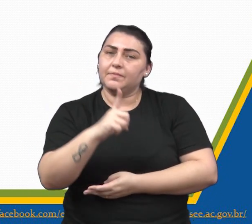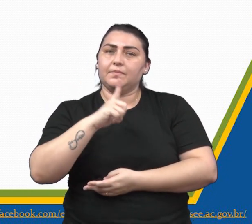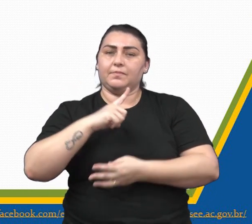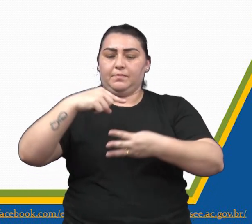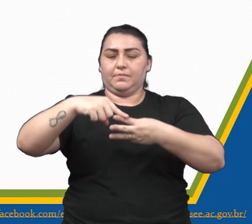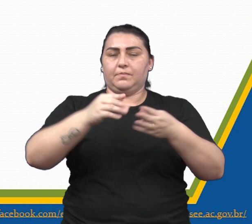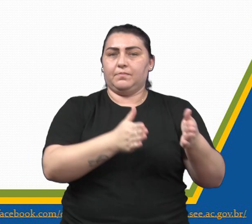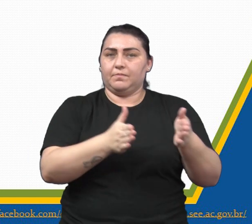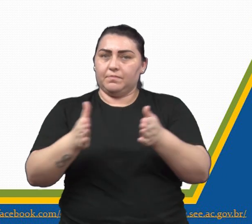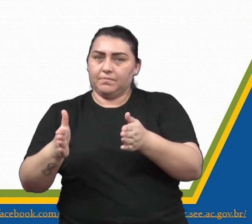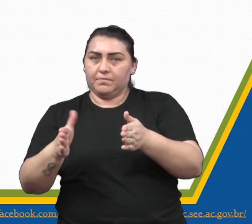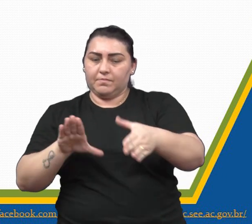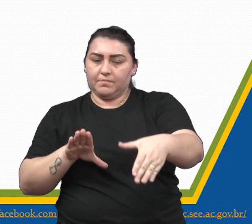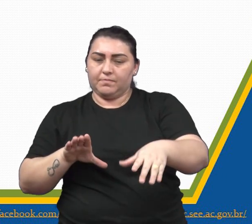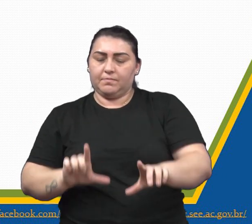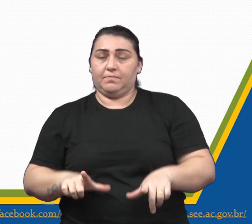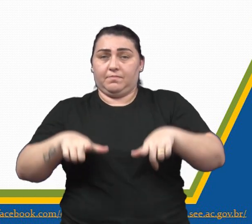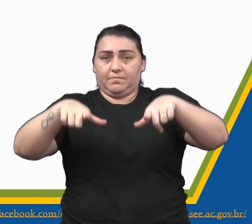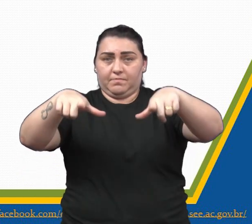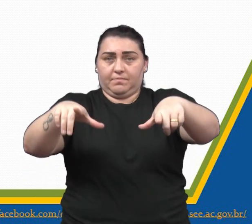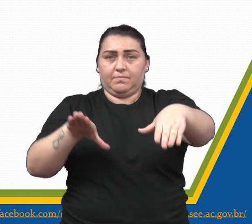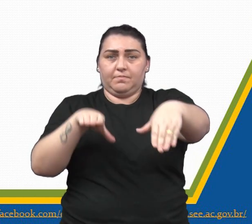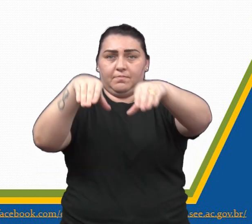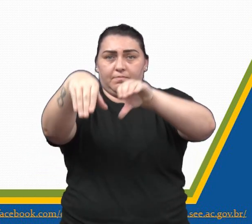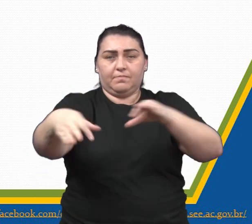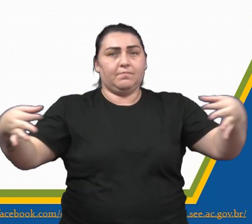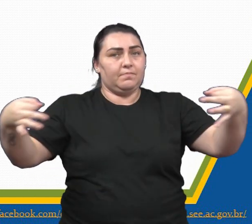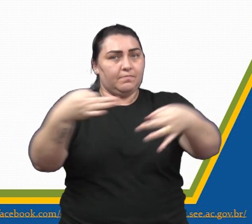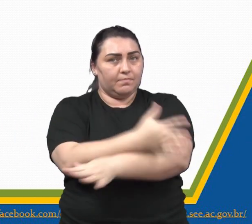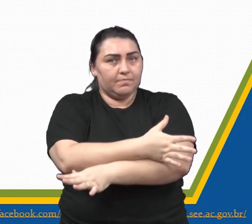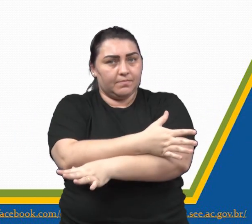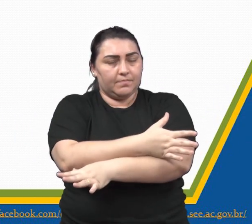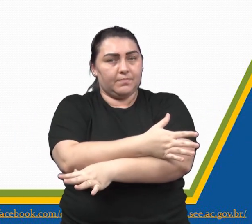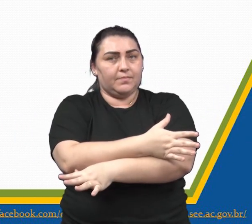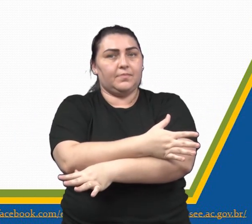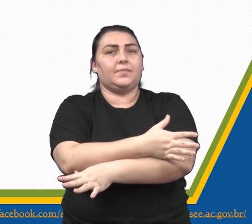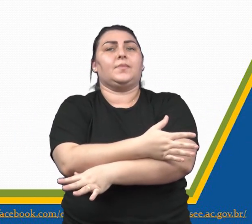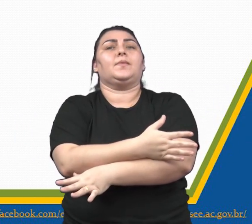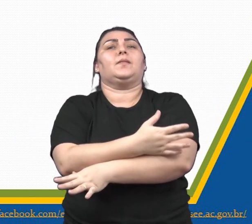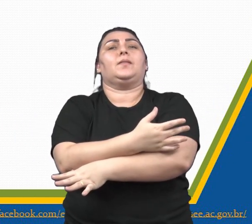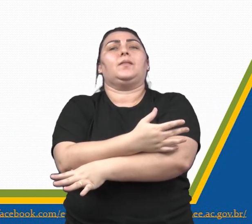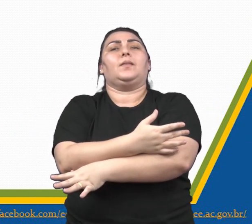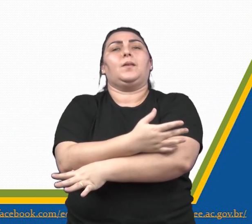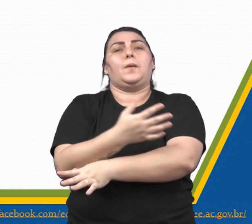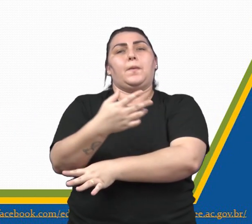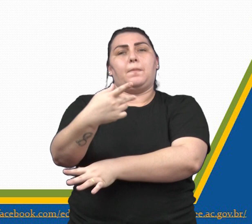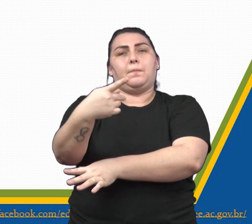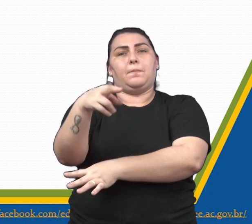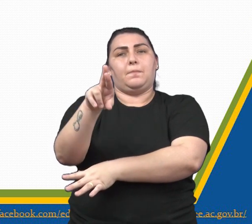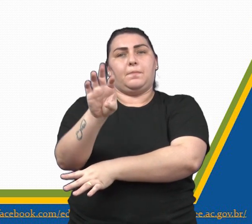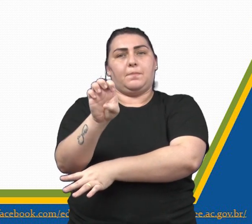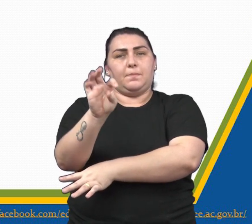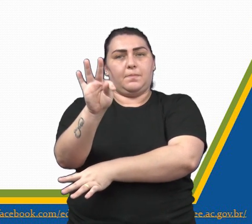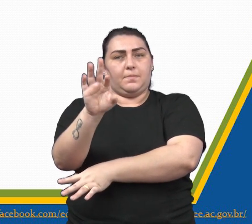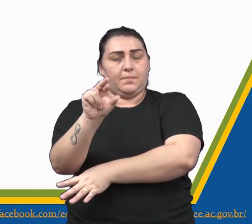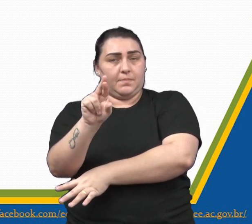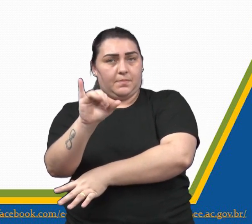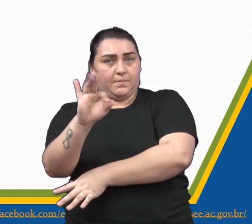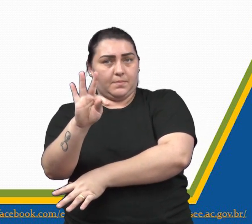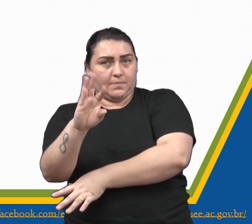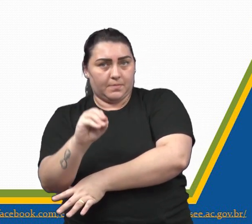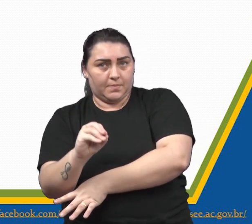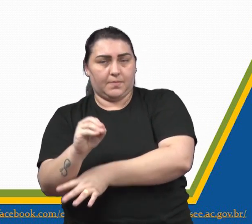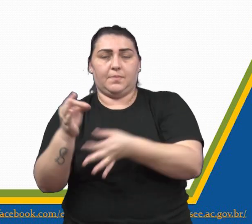período. Formou, que indica uma ação concluída, logo está no pretérito perfeito, e temos também a forma